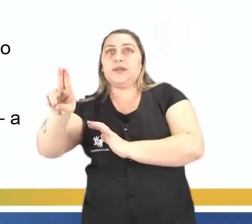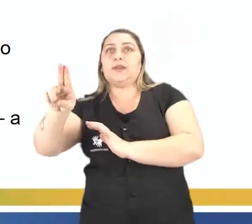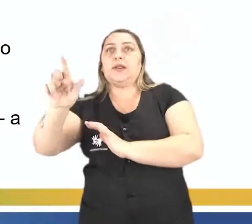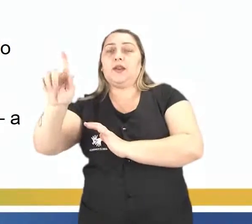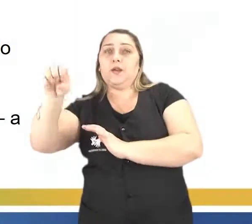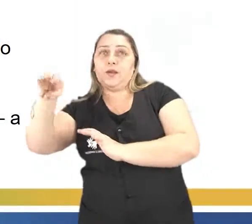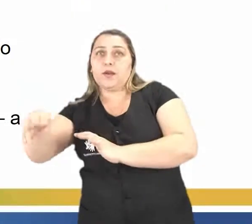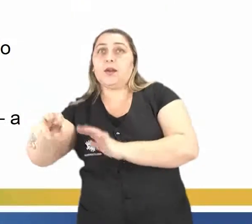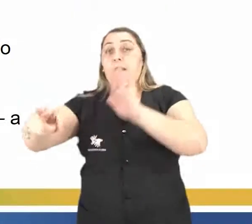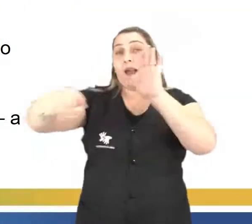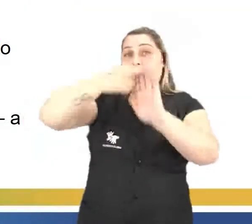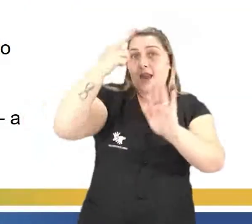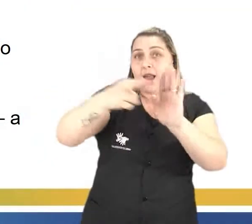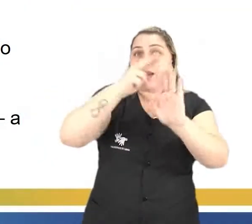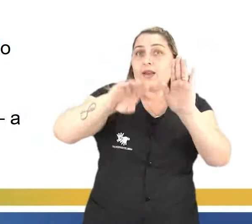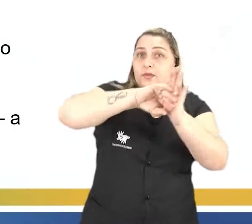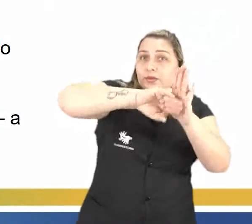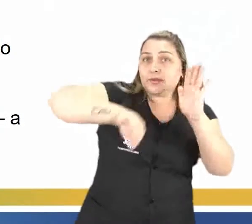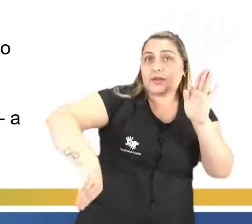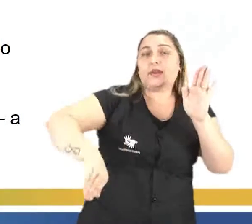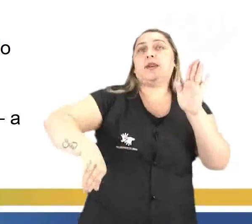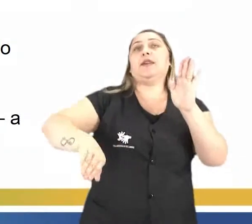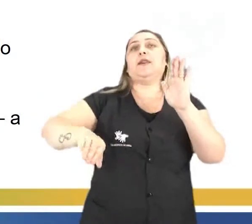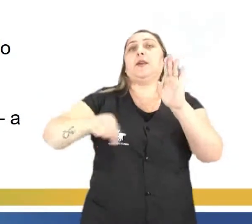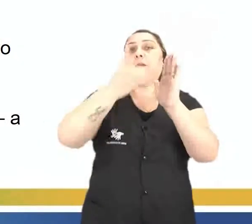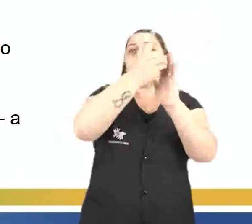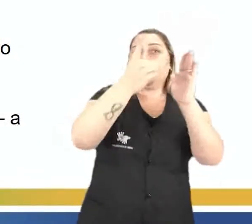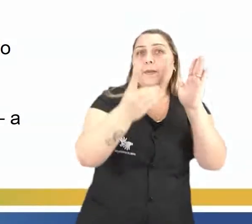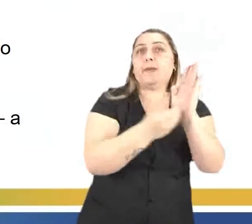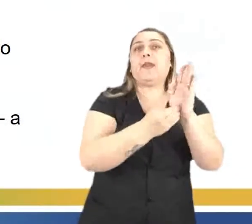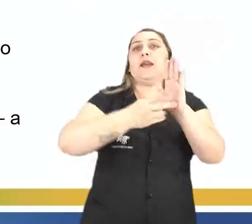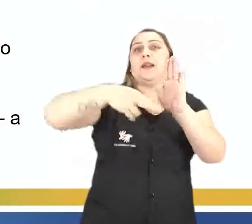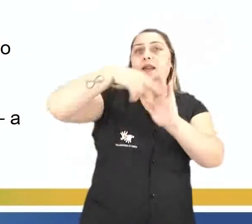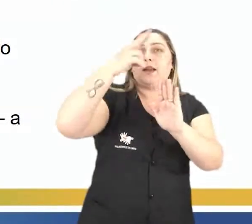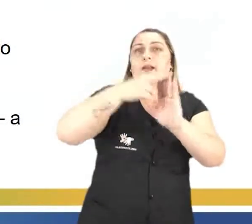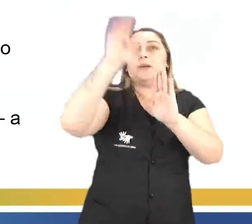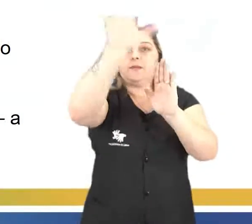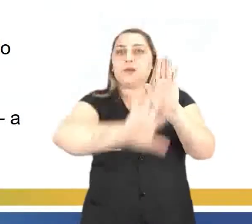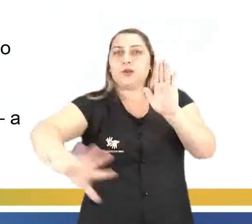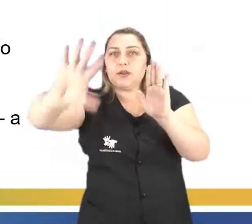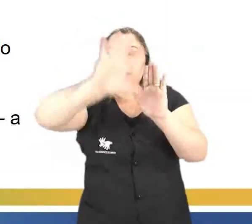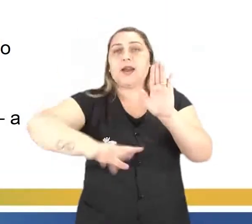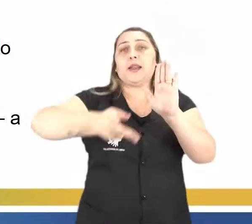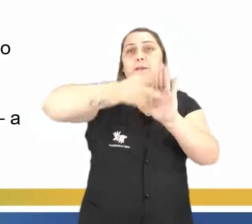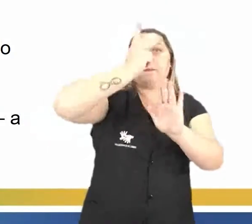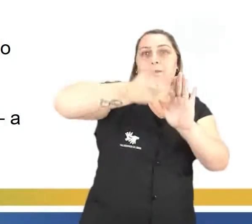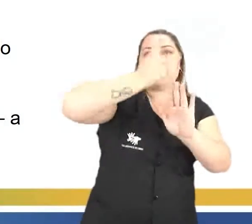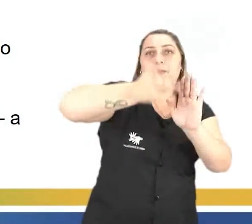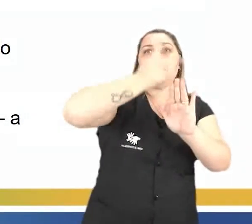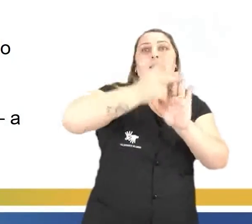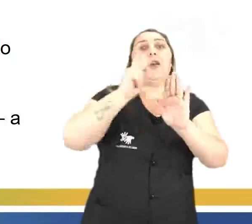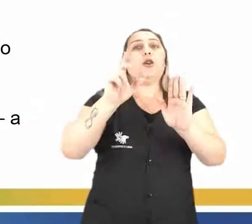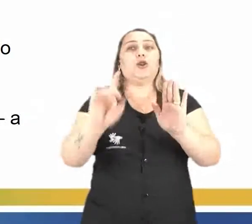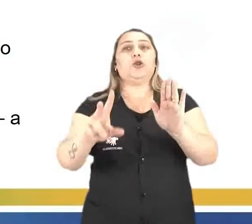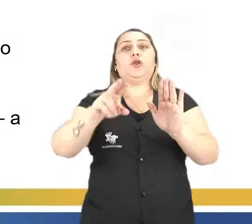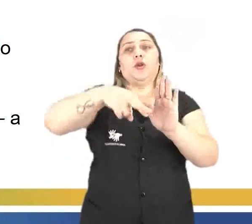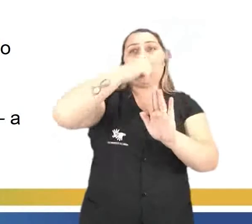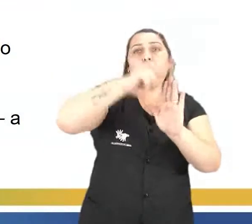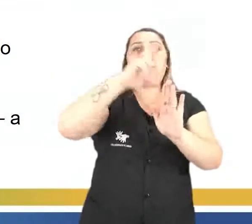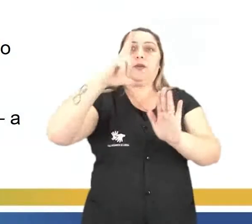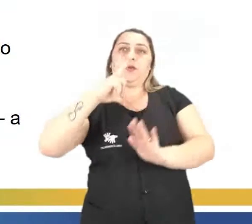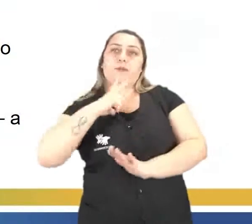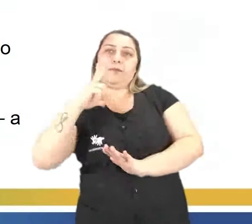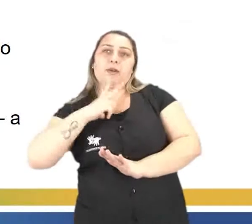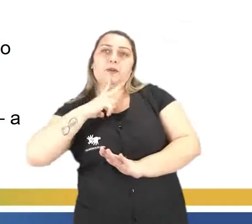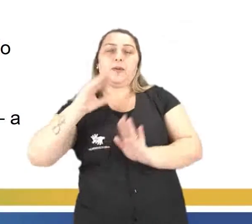quê? Suprimido, saiu dali. Então, o decreto regulamenta os casos gerais, a portaria regulamenta os particulares. Para não